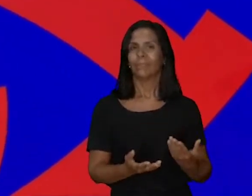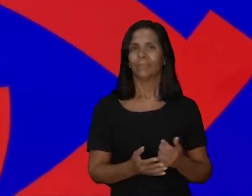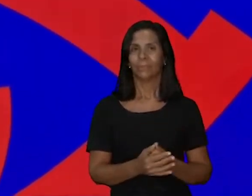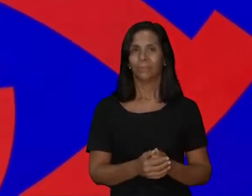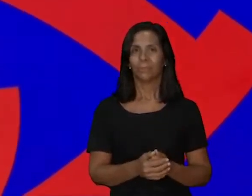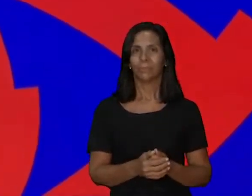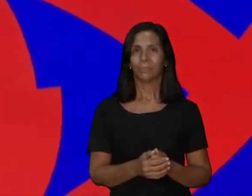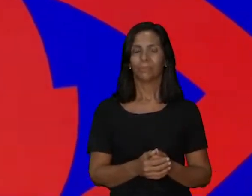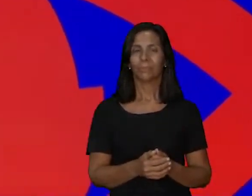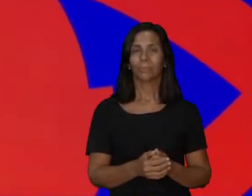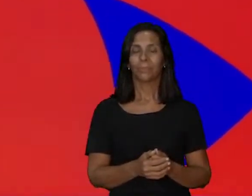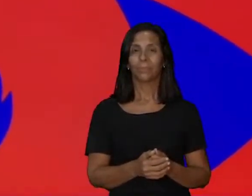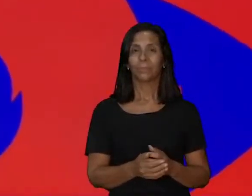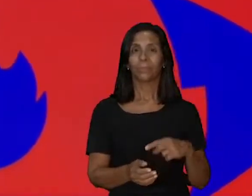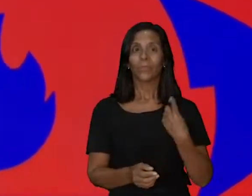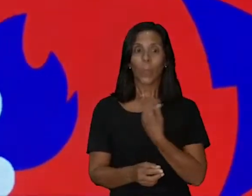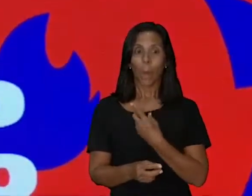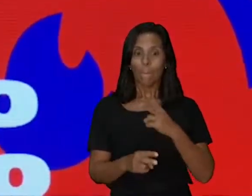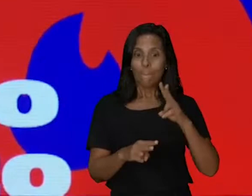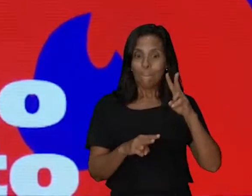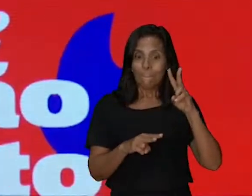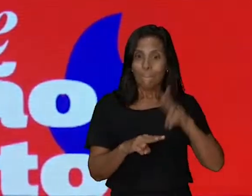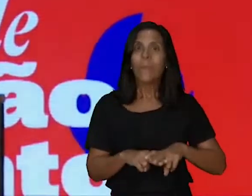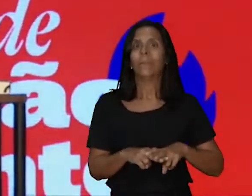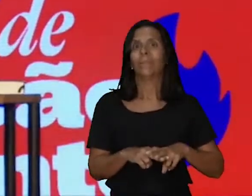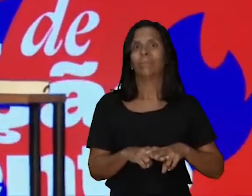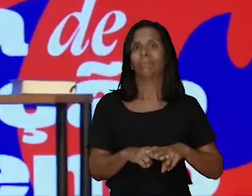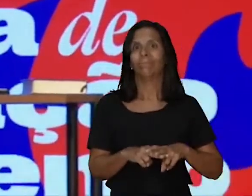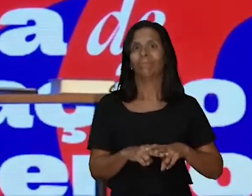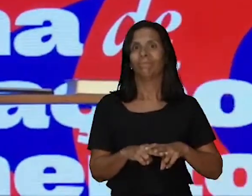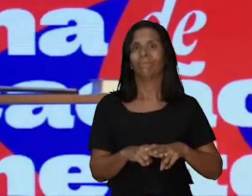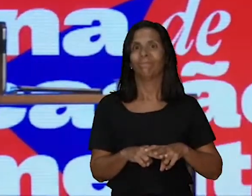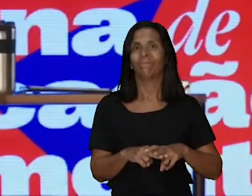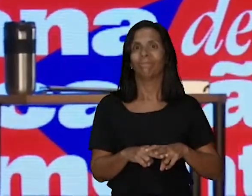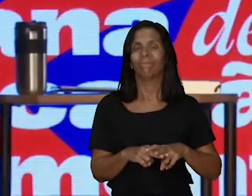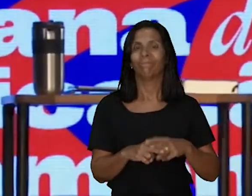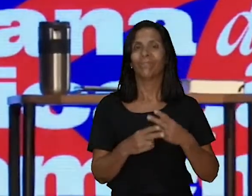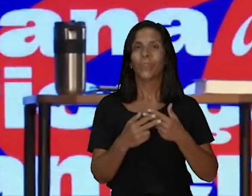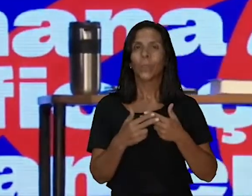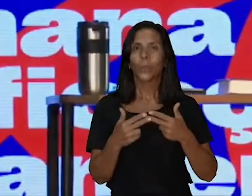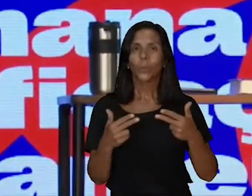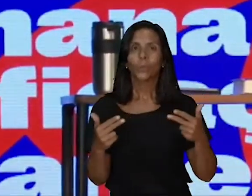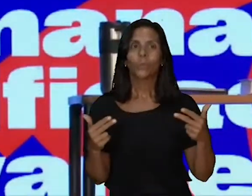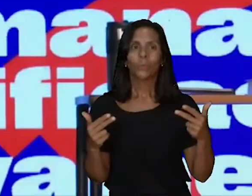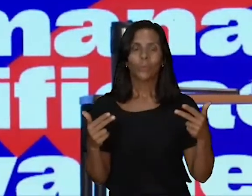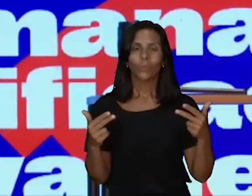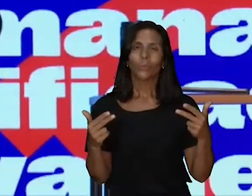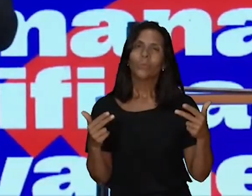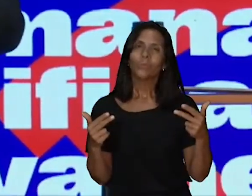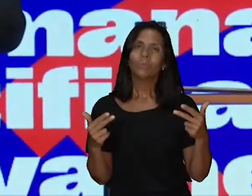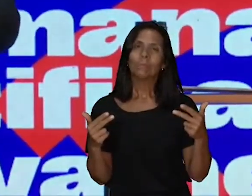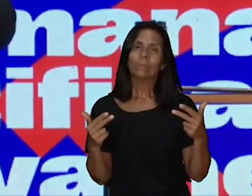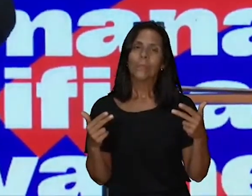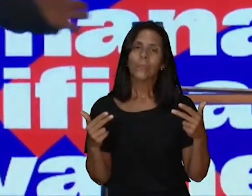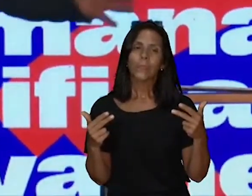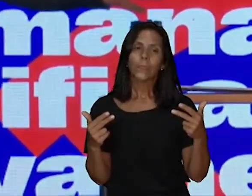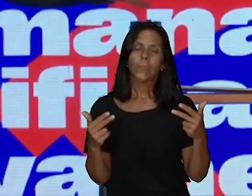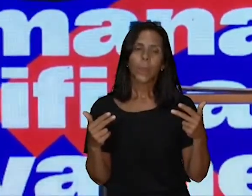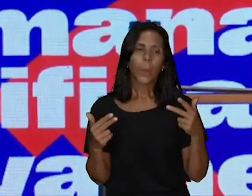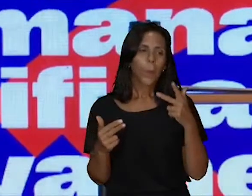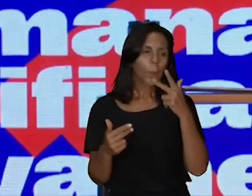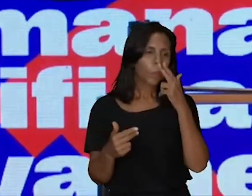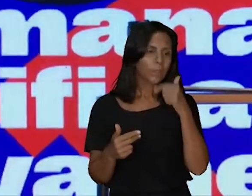Mas às vezes nós estamos presos a coisas que nos tornam mais vagarosos. Por